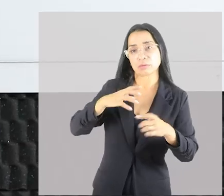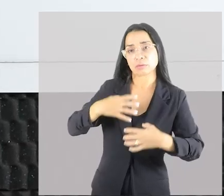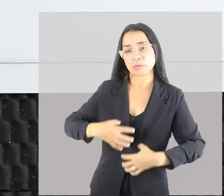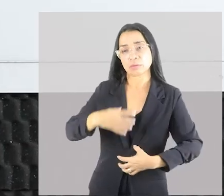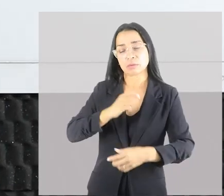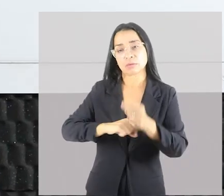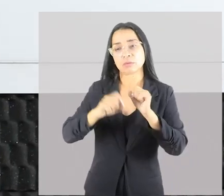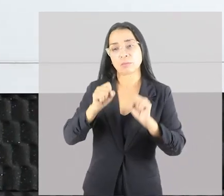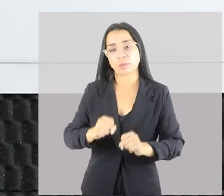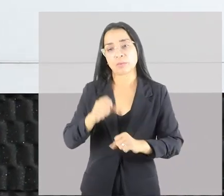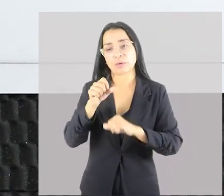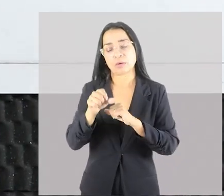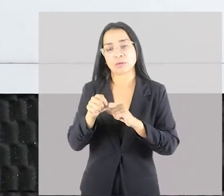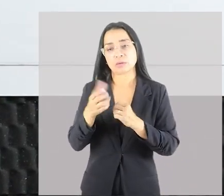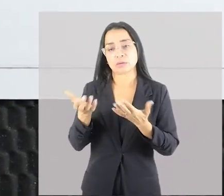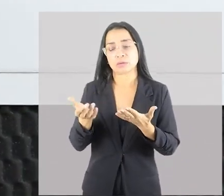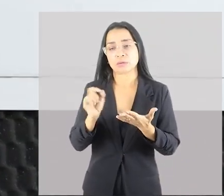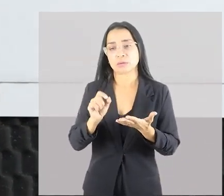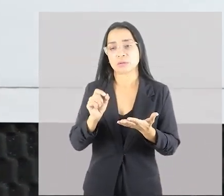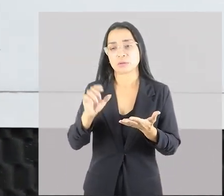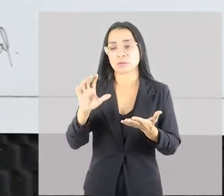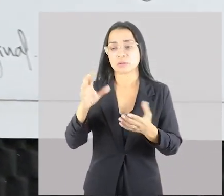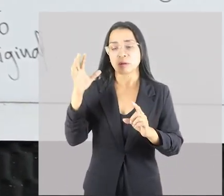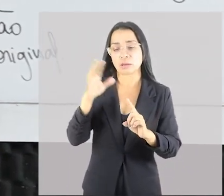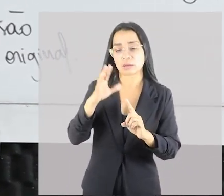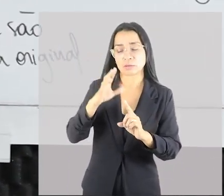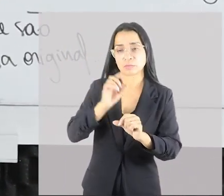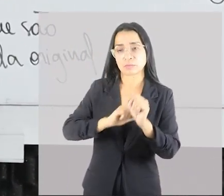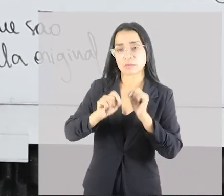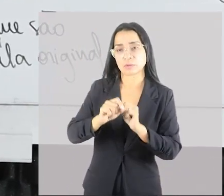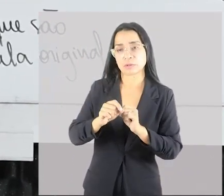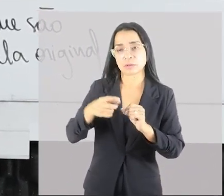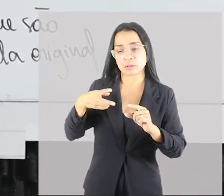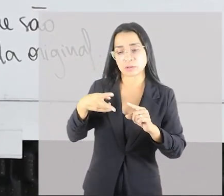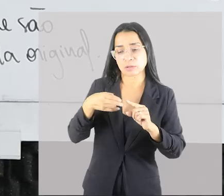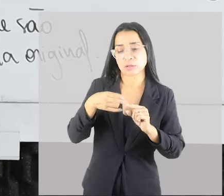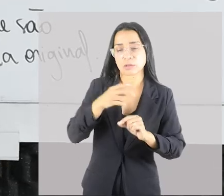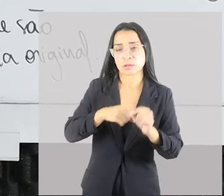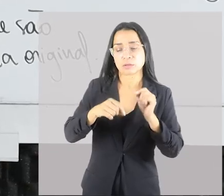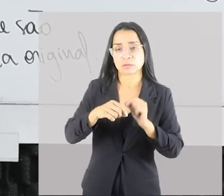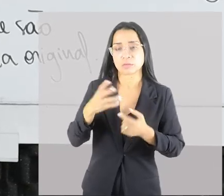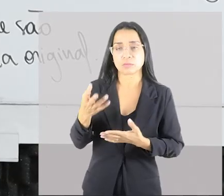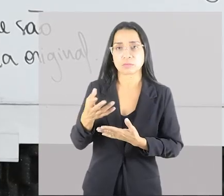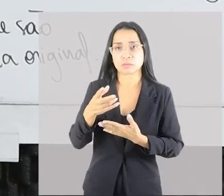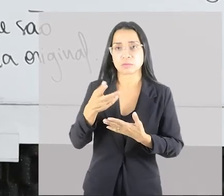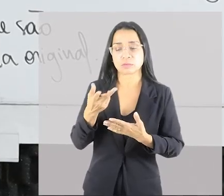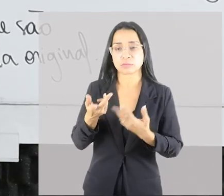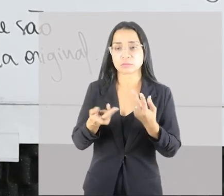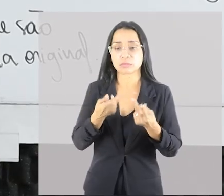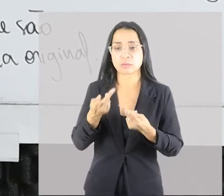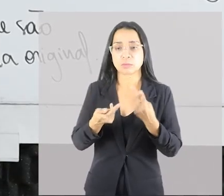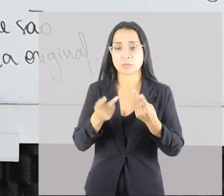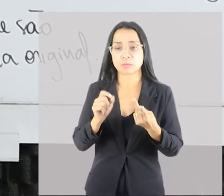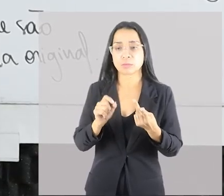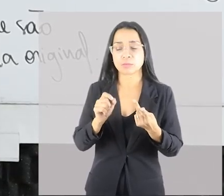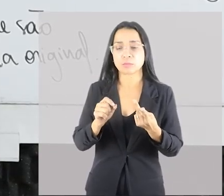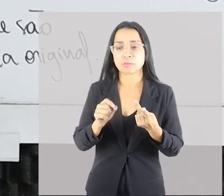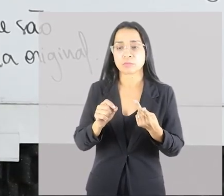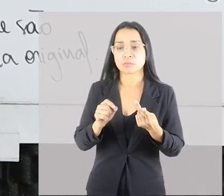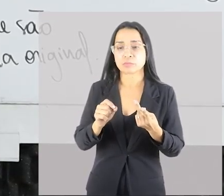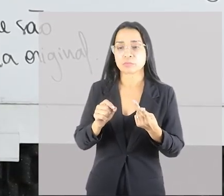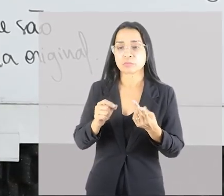organismo pode se dar através, né, da ação lá das tesouras, né, que a gente falou também aí, e